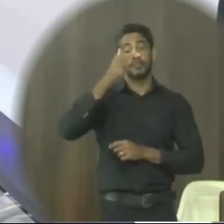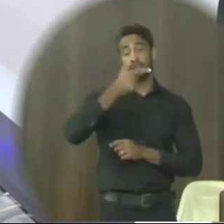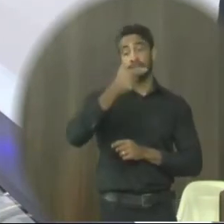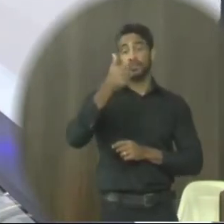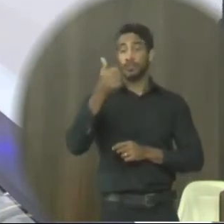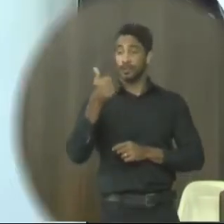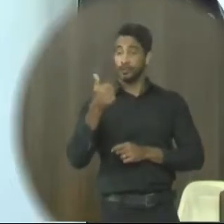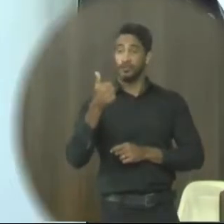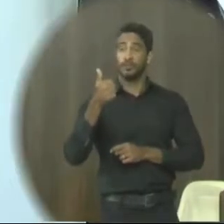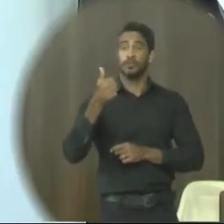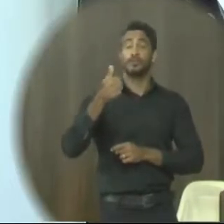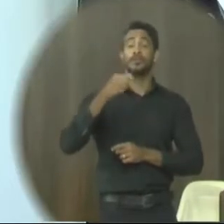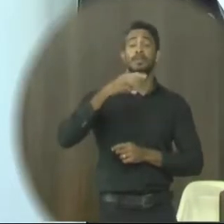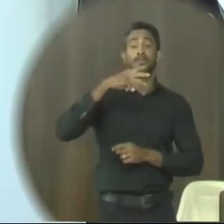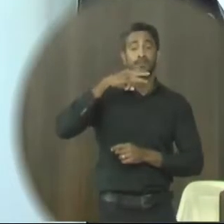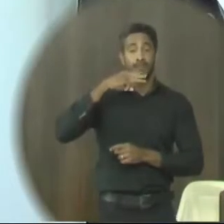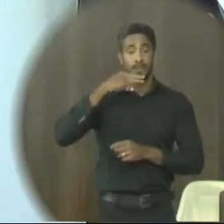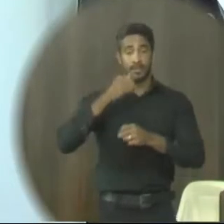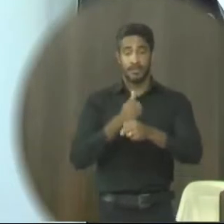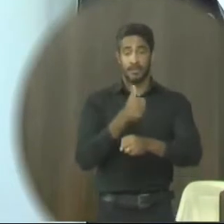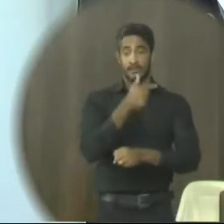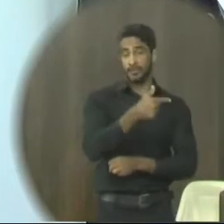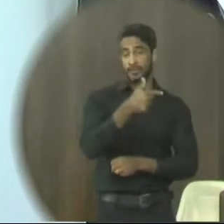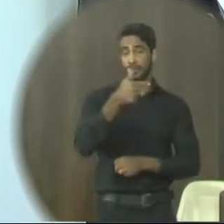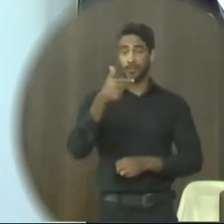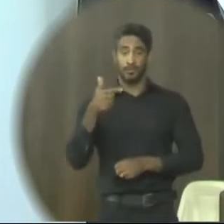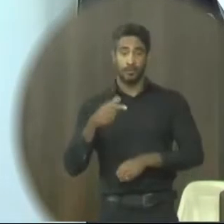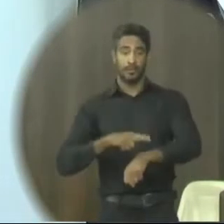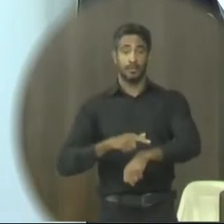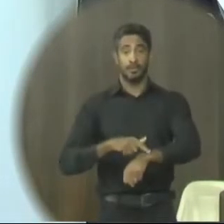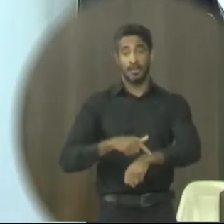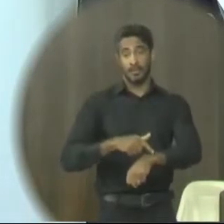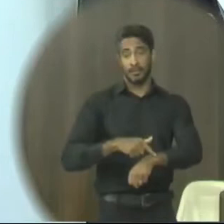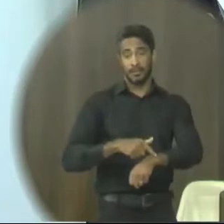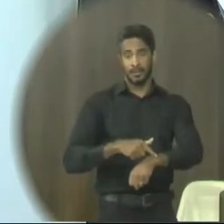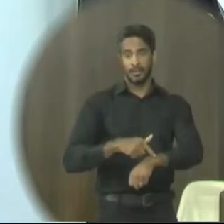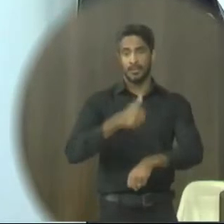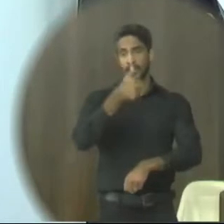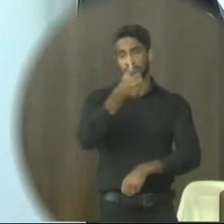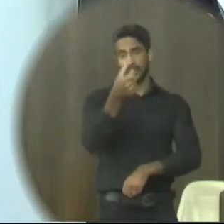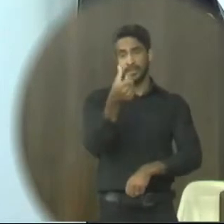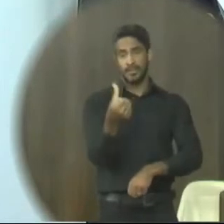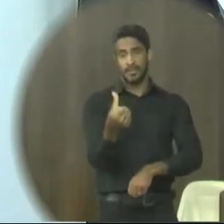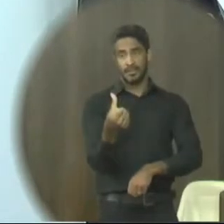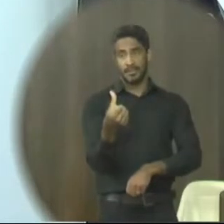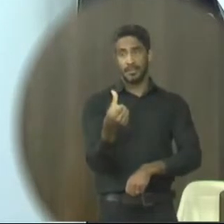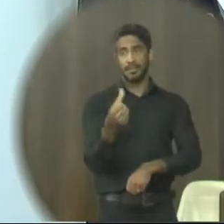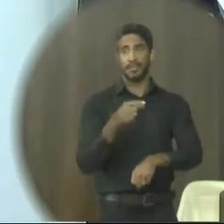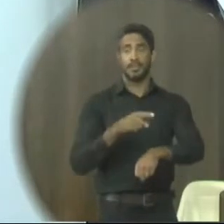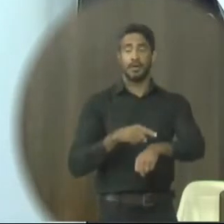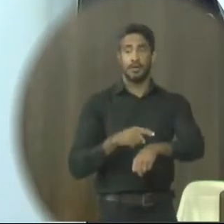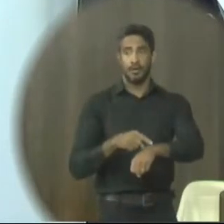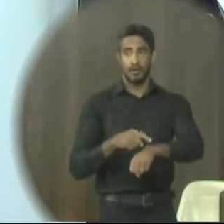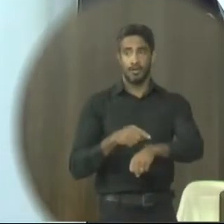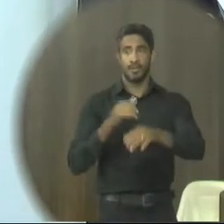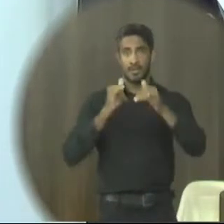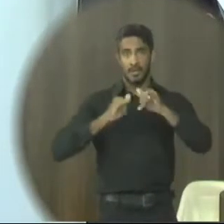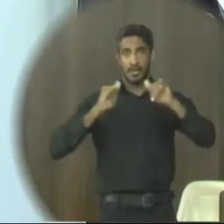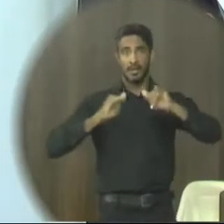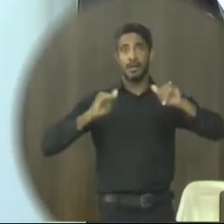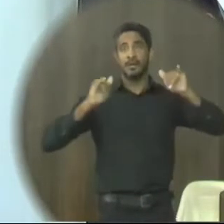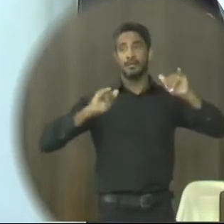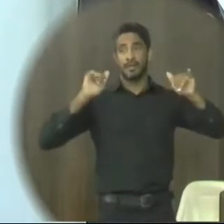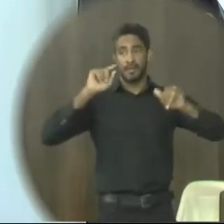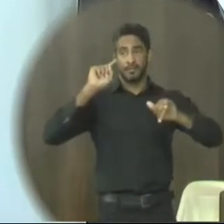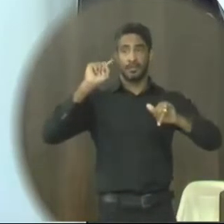21 de março de 2022, às 16 horas, com a pauta do dia a ser anunciada posteriormente. Eu, Almir